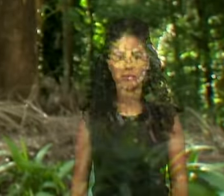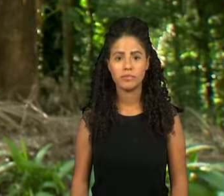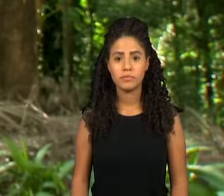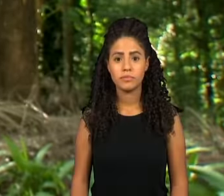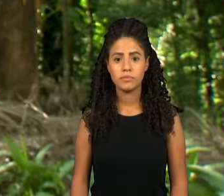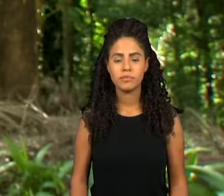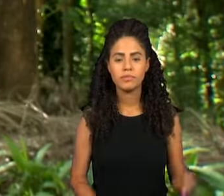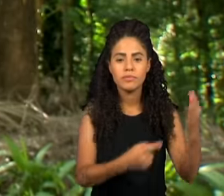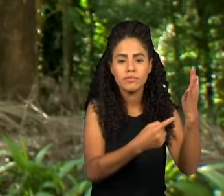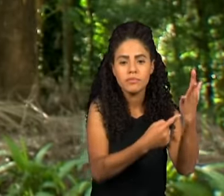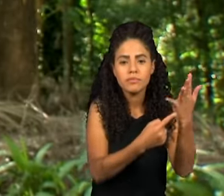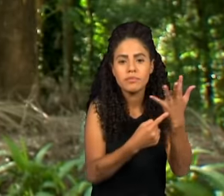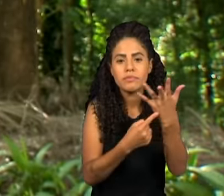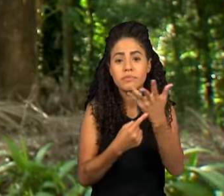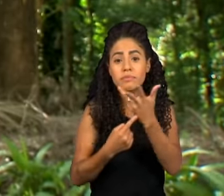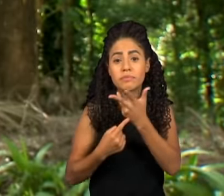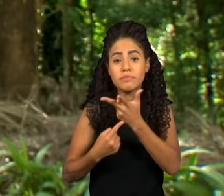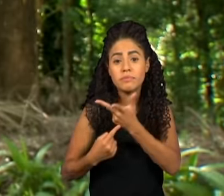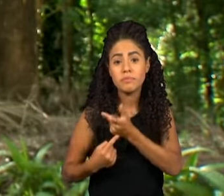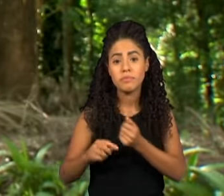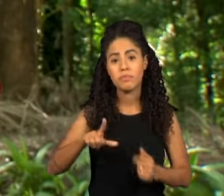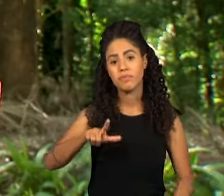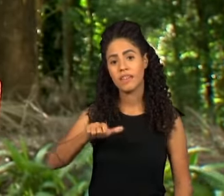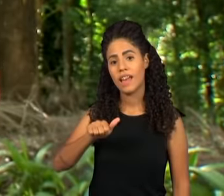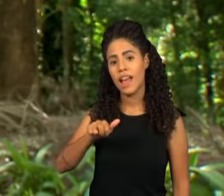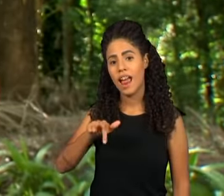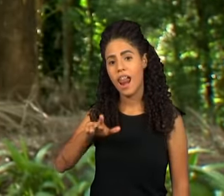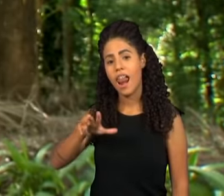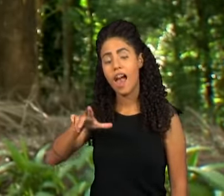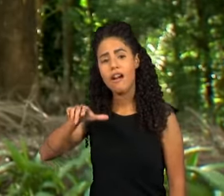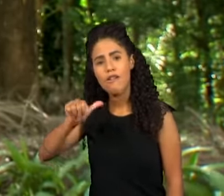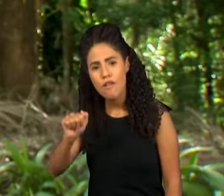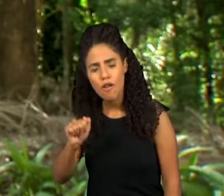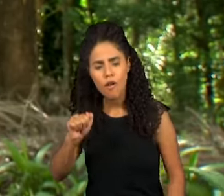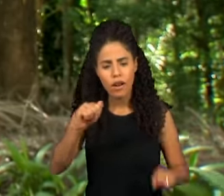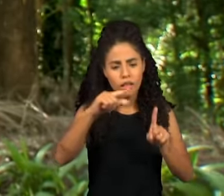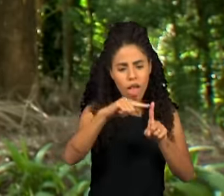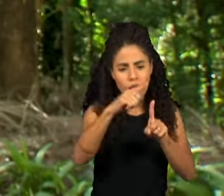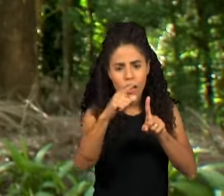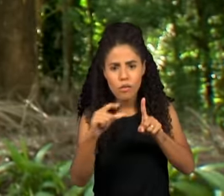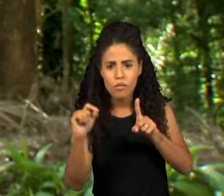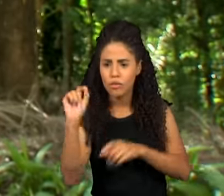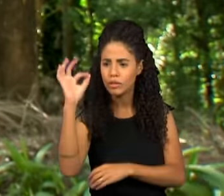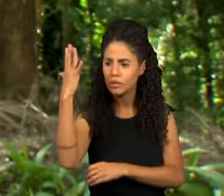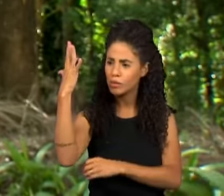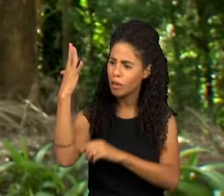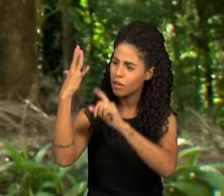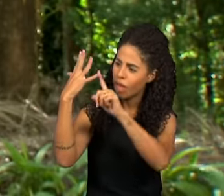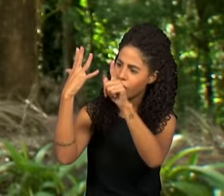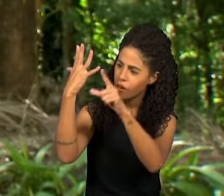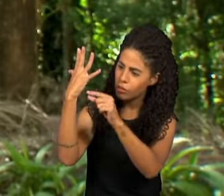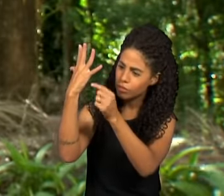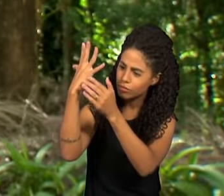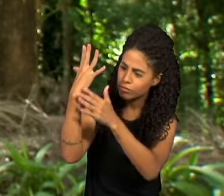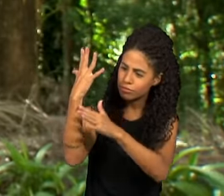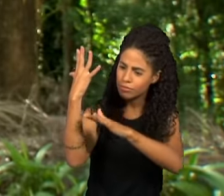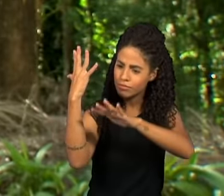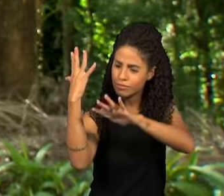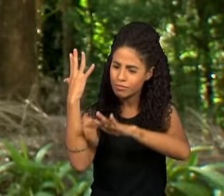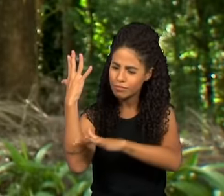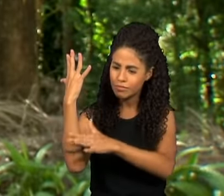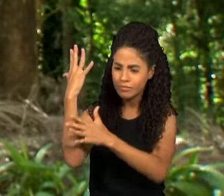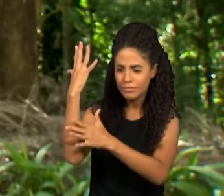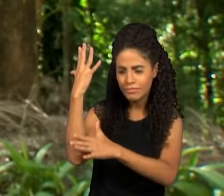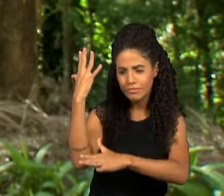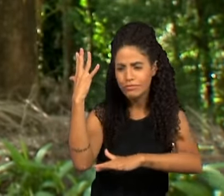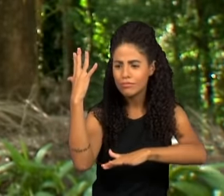A artista têxtil Laura Delavec é da vida nova a folhas secas que caem das árvores. Elas viram tela